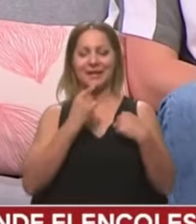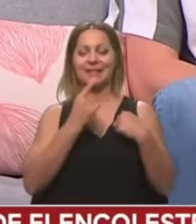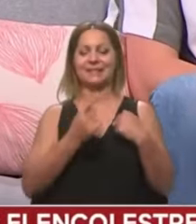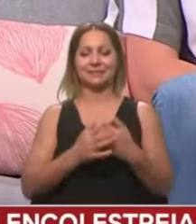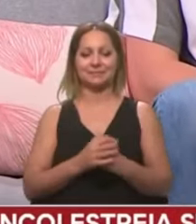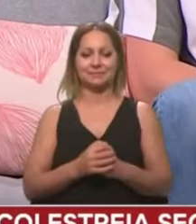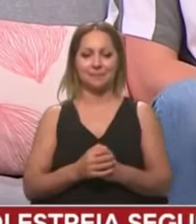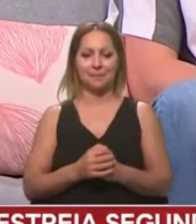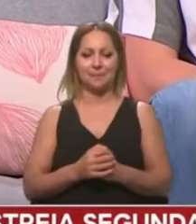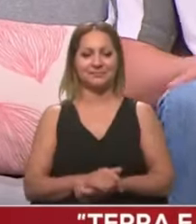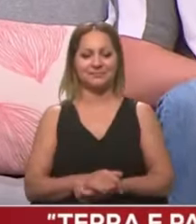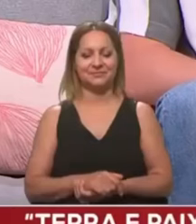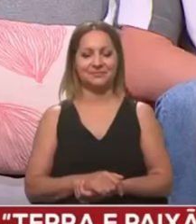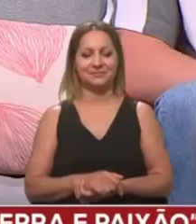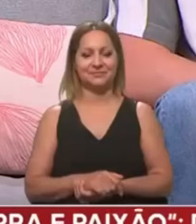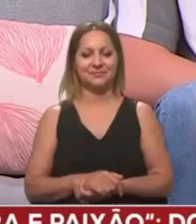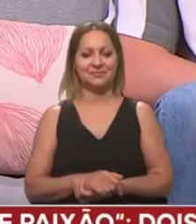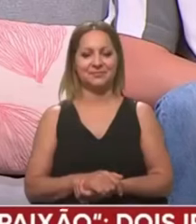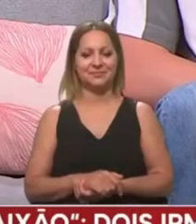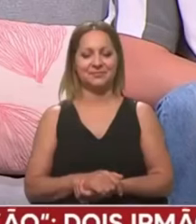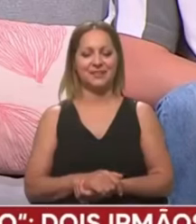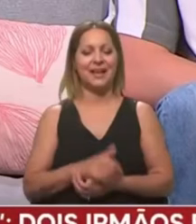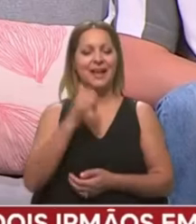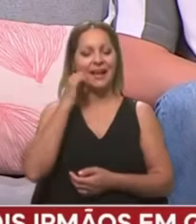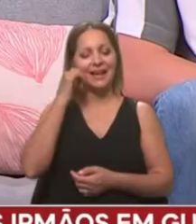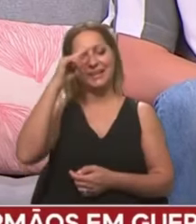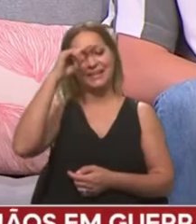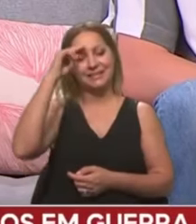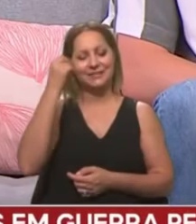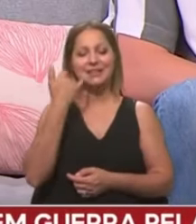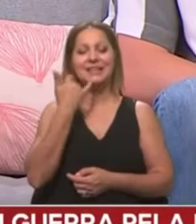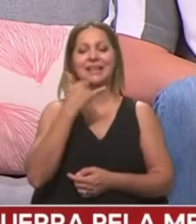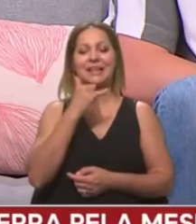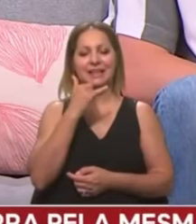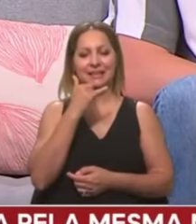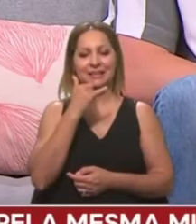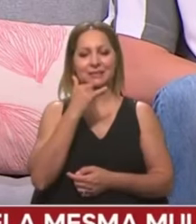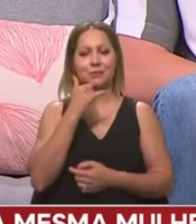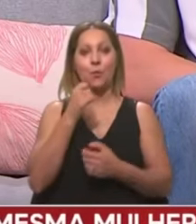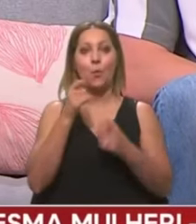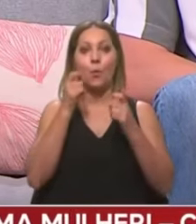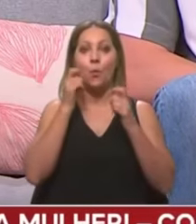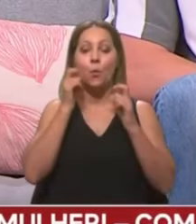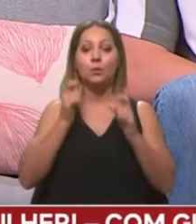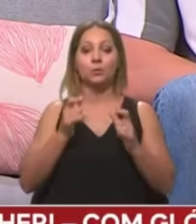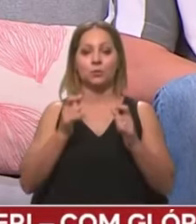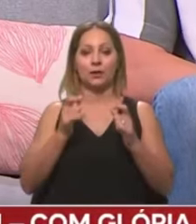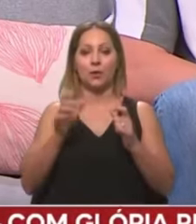O João conta mais piadas. Quem é que tem mais dificuldade em controlar o riso durante uma cena séria?